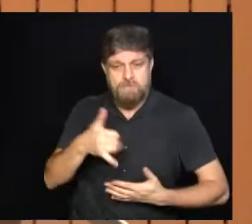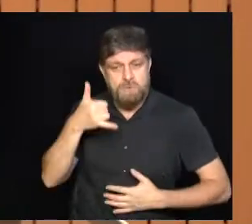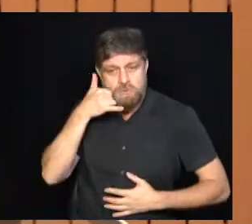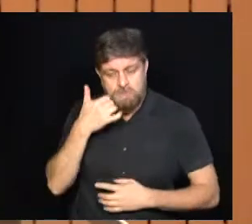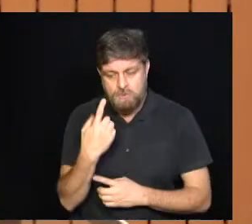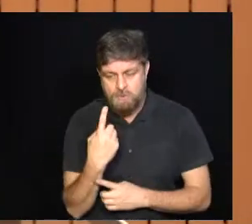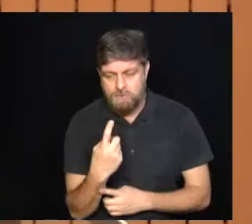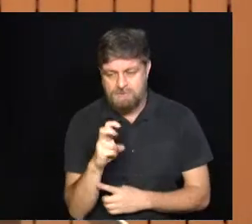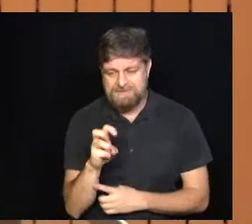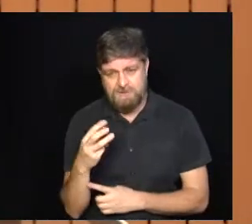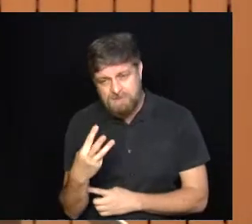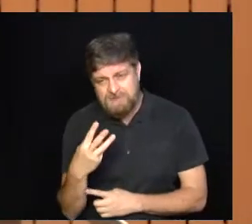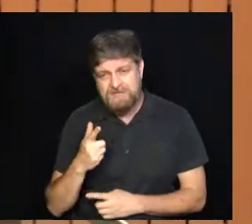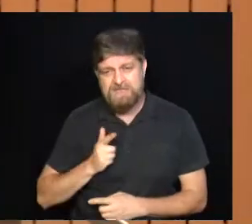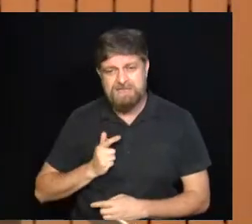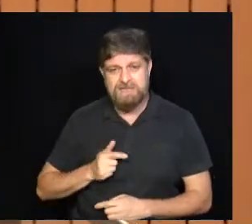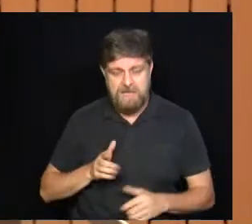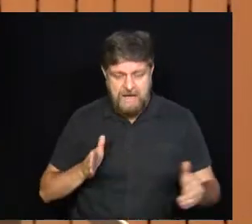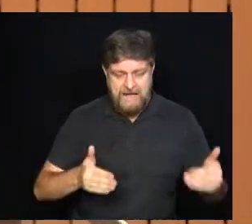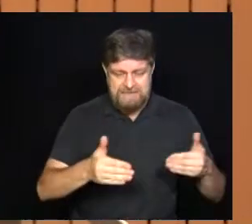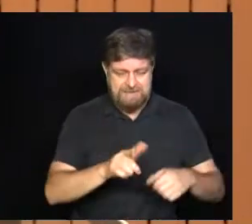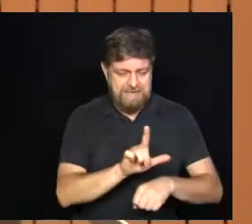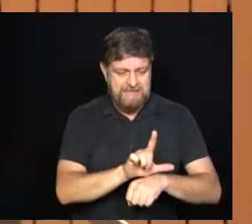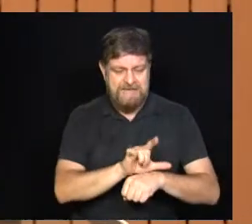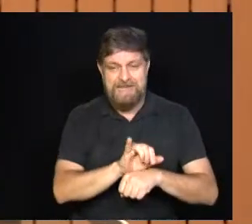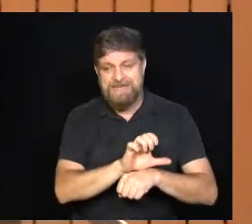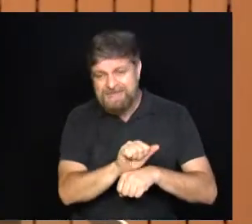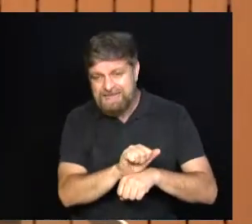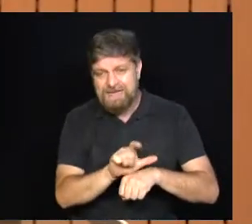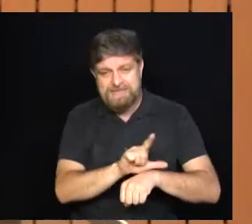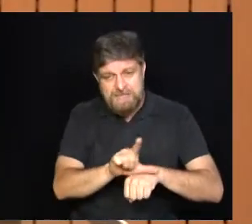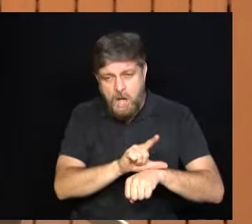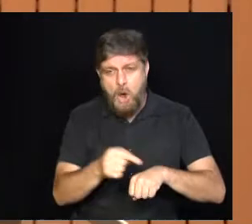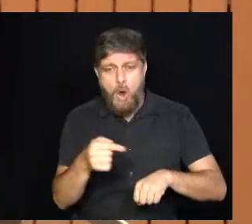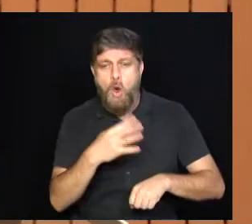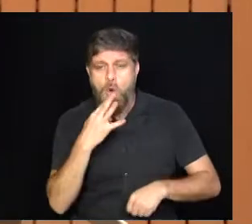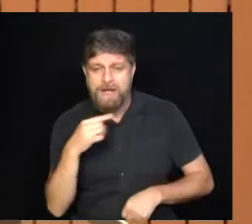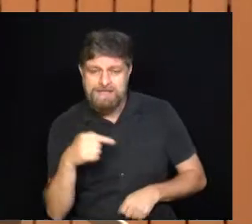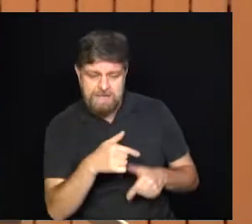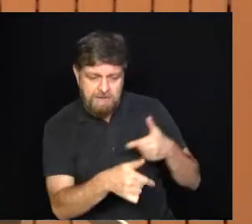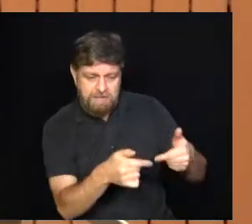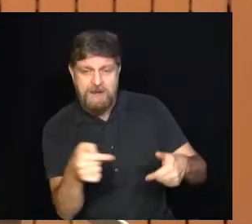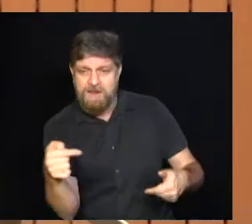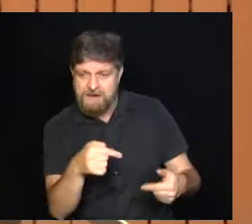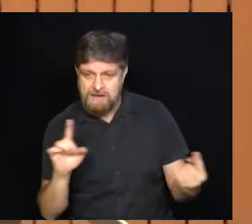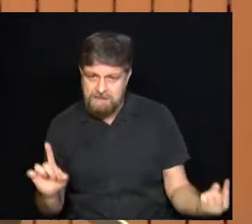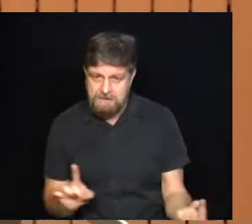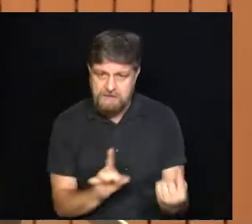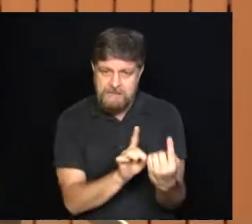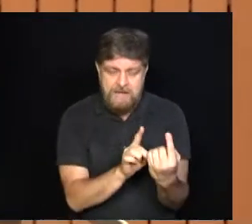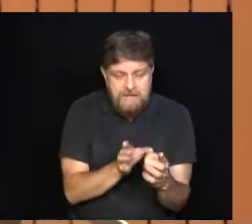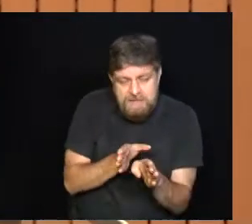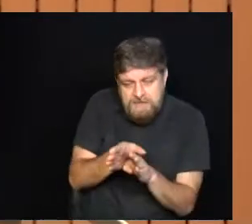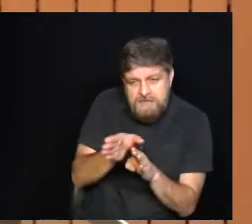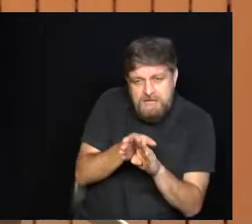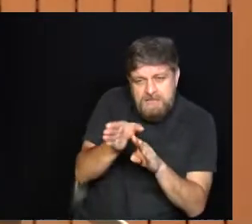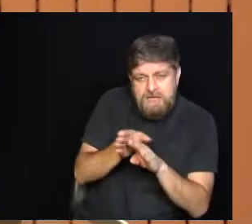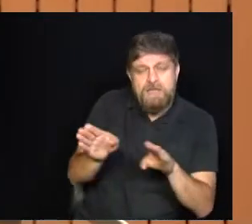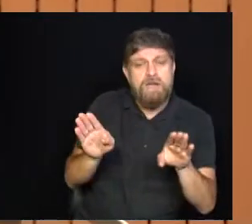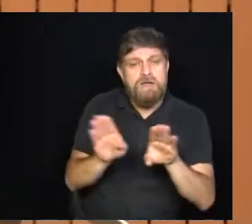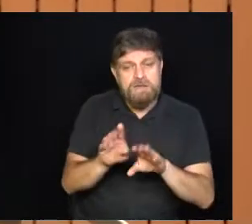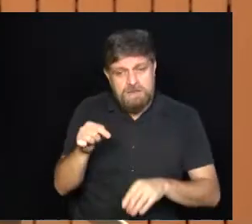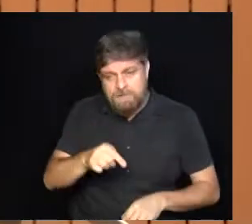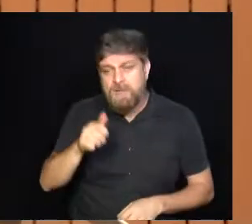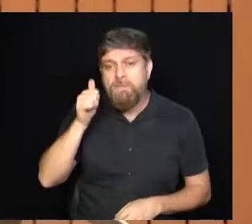153, visitem a Sala Lilás, conheçam esse trabalho e lá também nós podemos fazer orientação, inclusive para